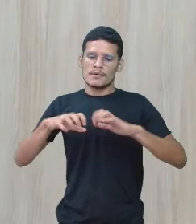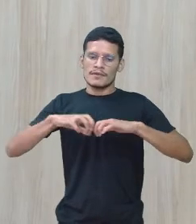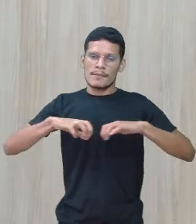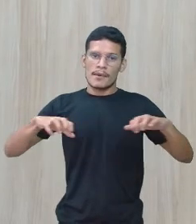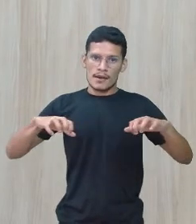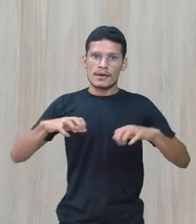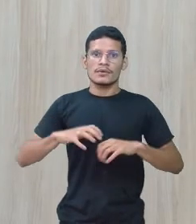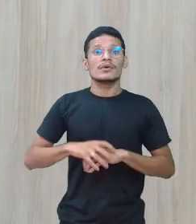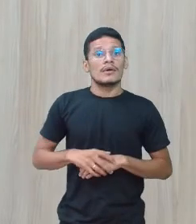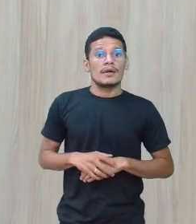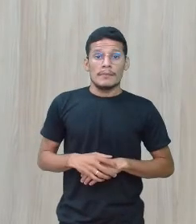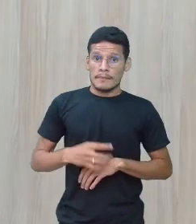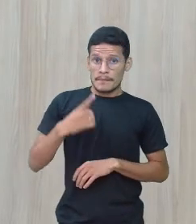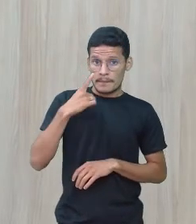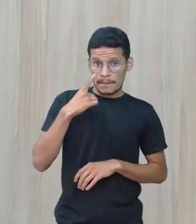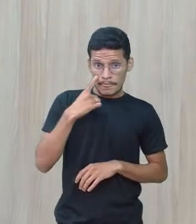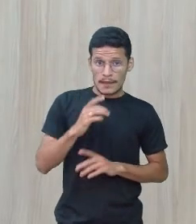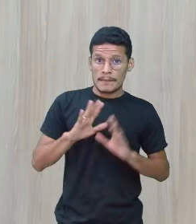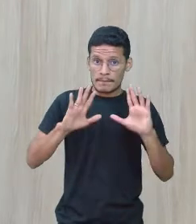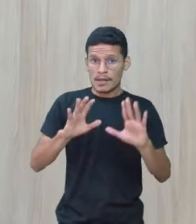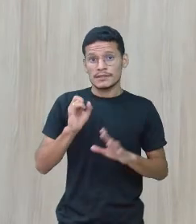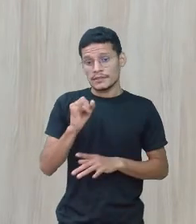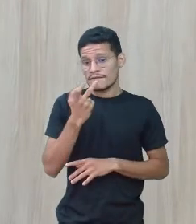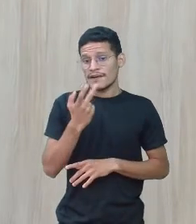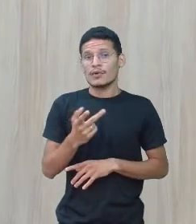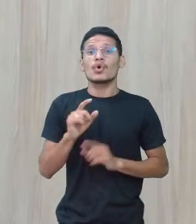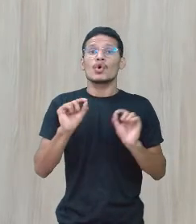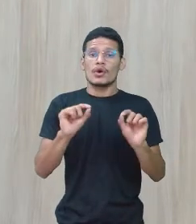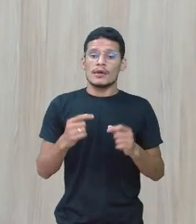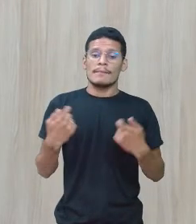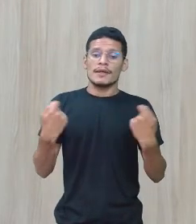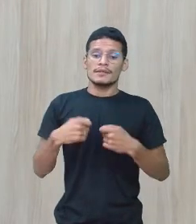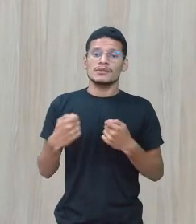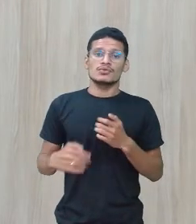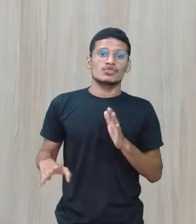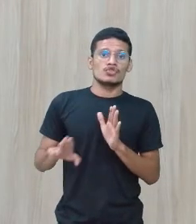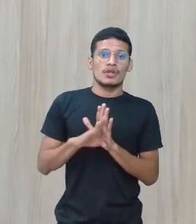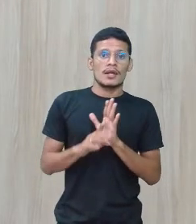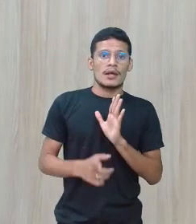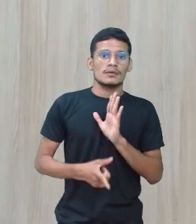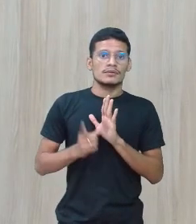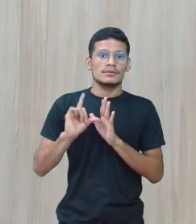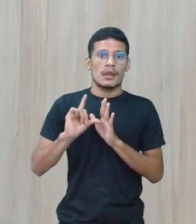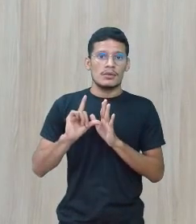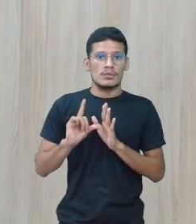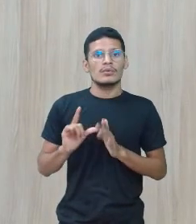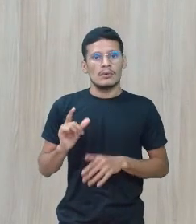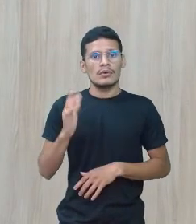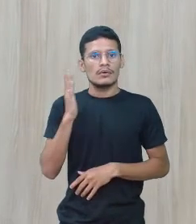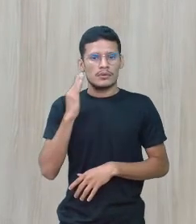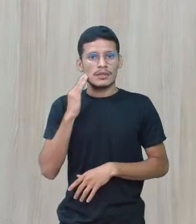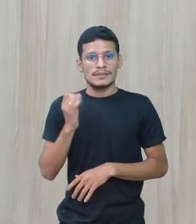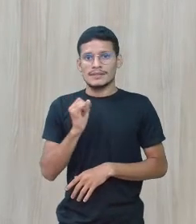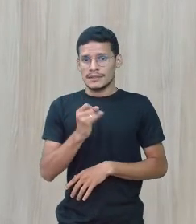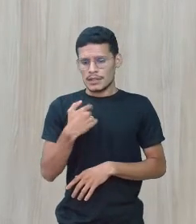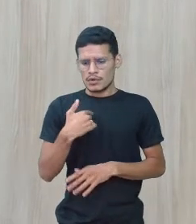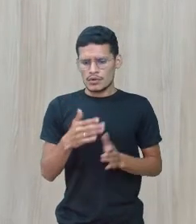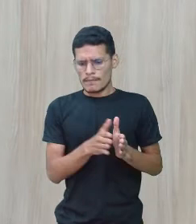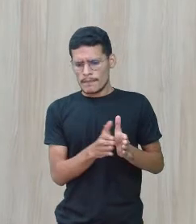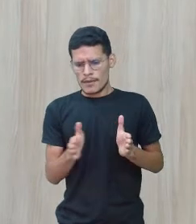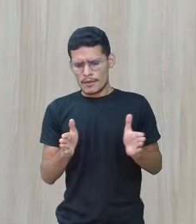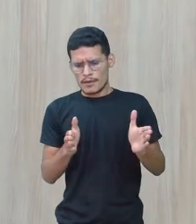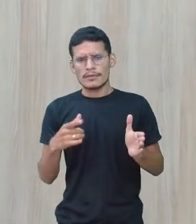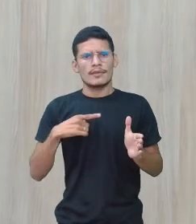Mas se eu digo, é preciso que cheguemos cedo. Se eu for dissecar esse período, eu tenho